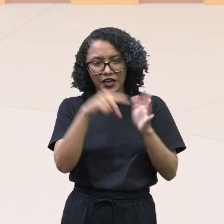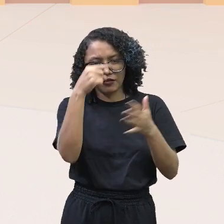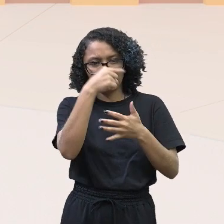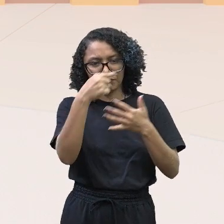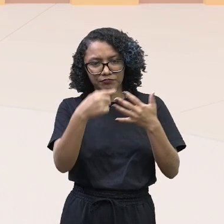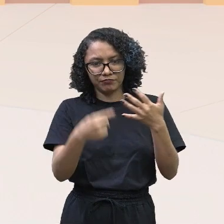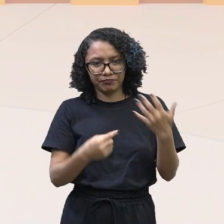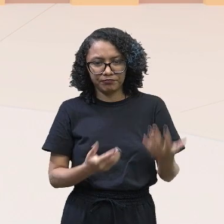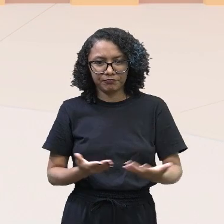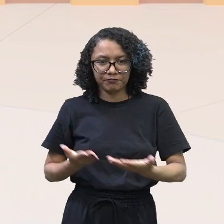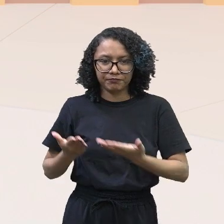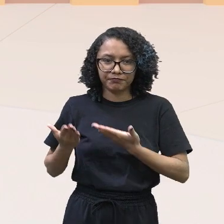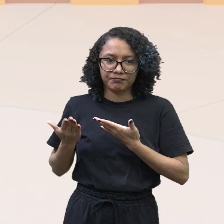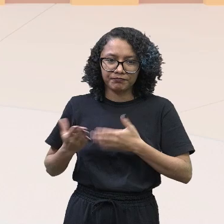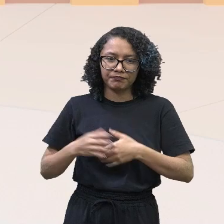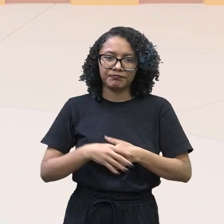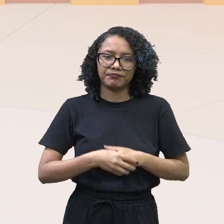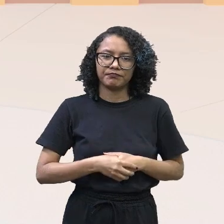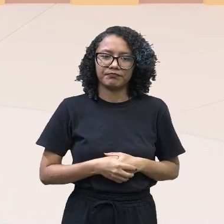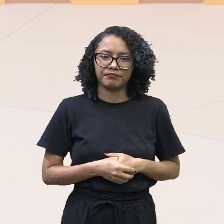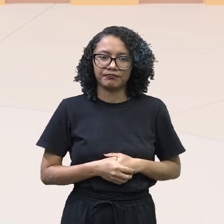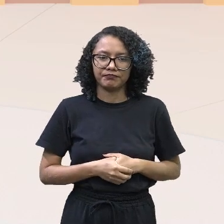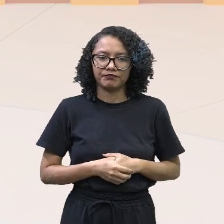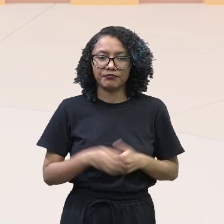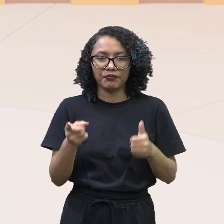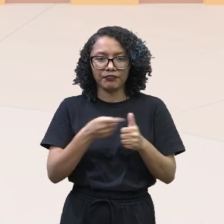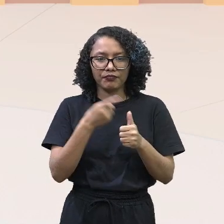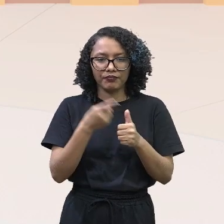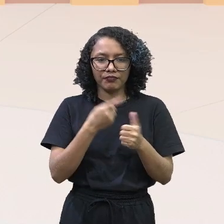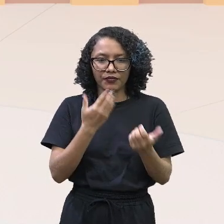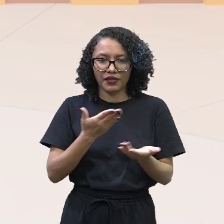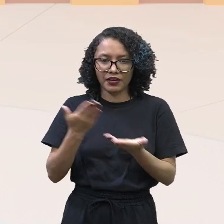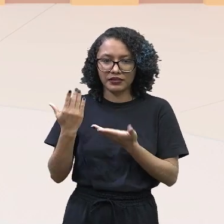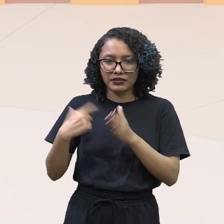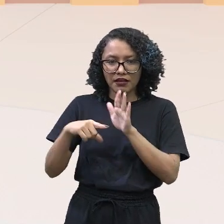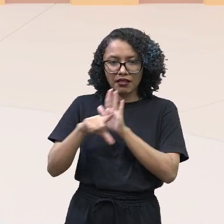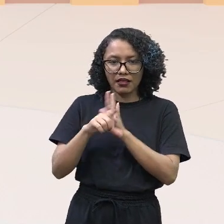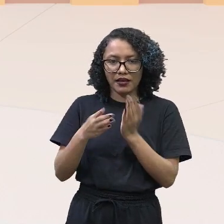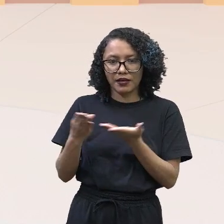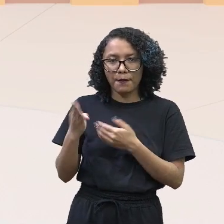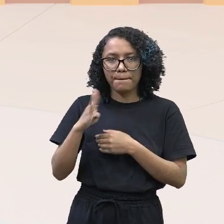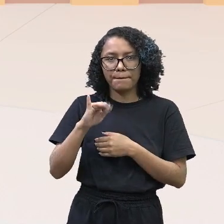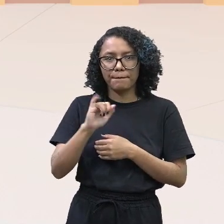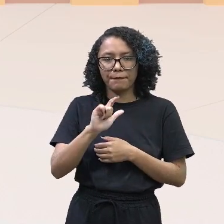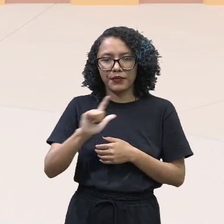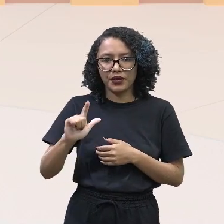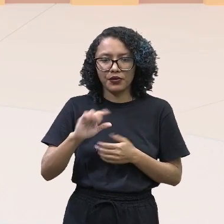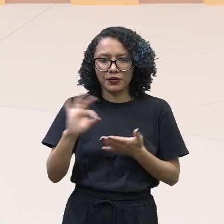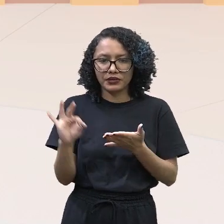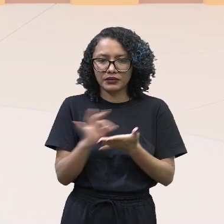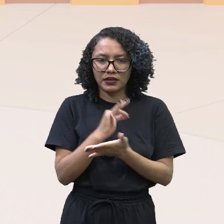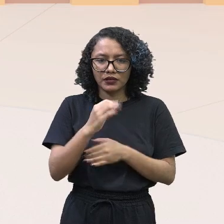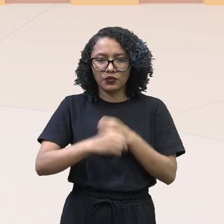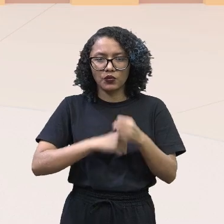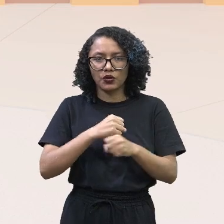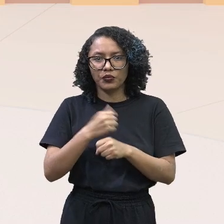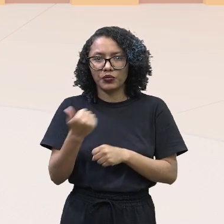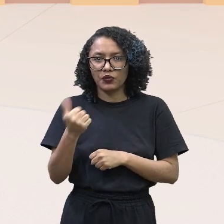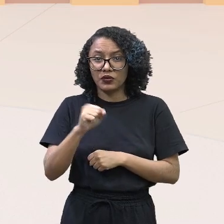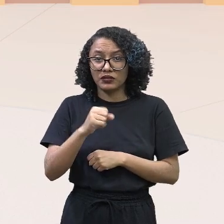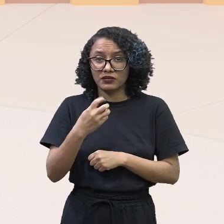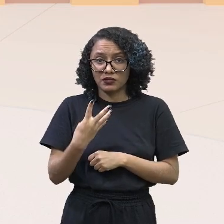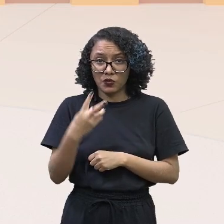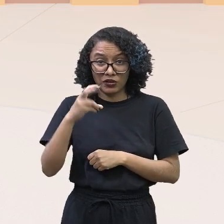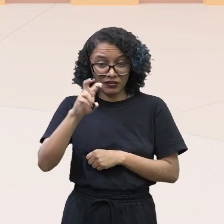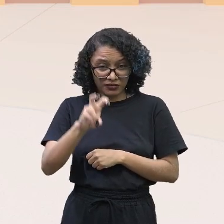a ela. Então, em primeiro plano, né, eu tenho a Lei Bill Harbiden, que foi assinada em